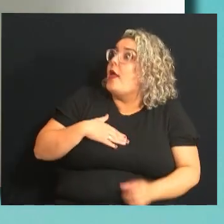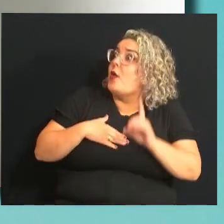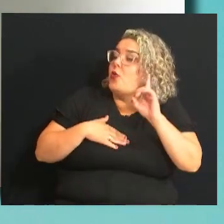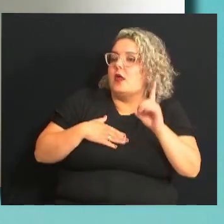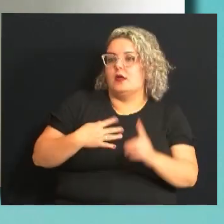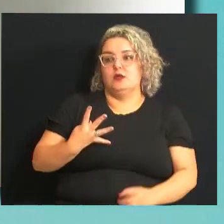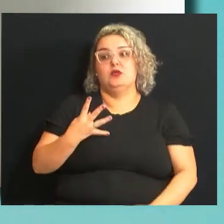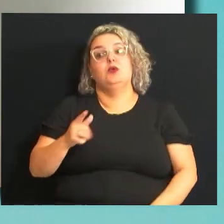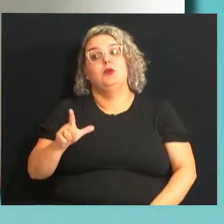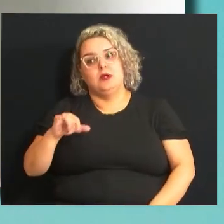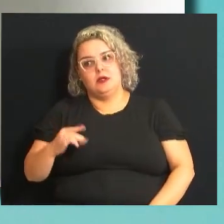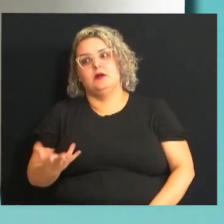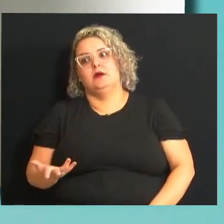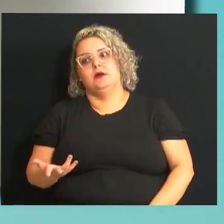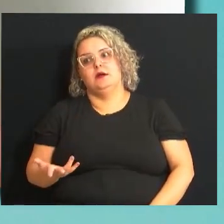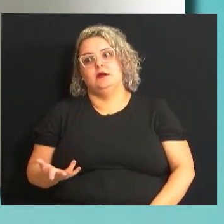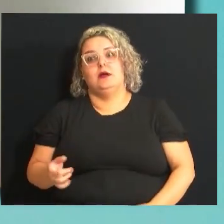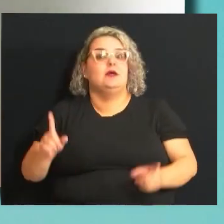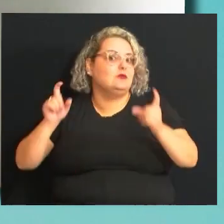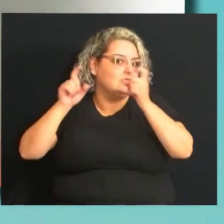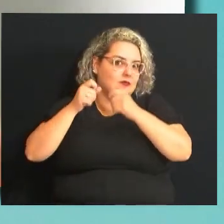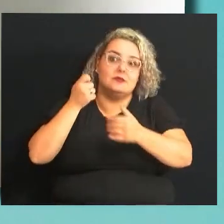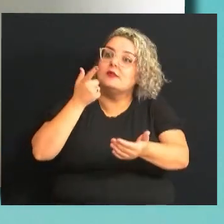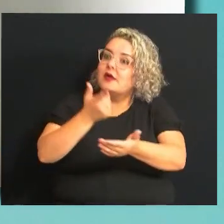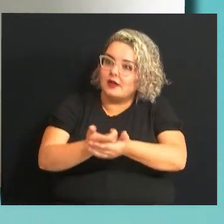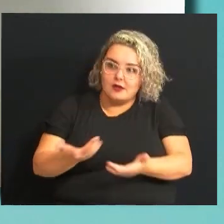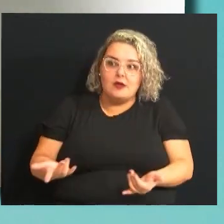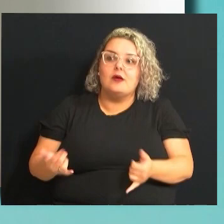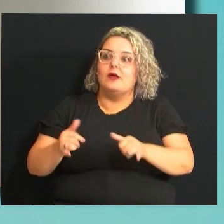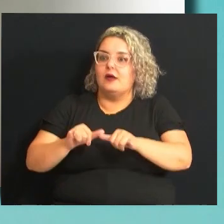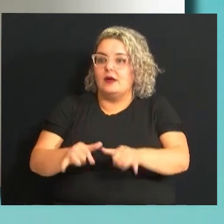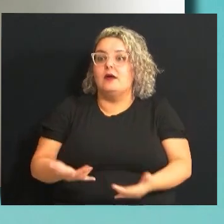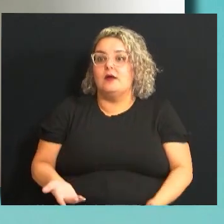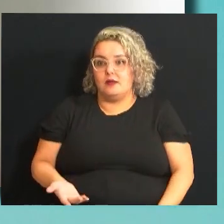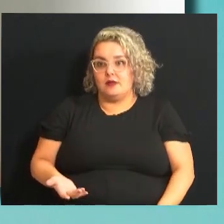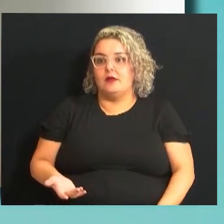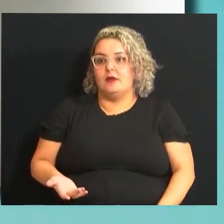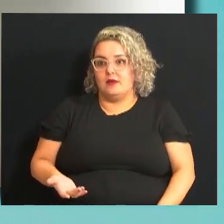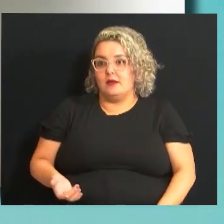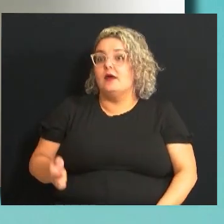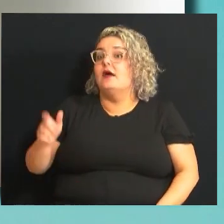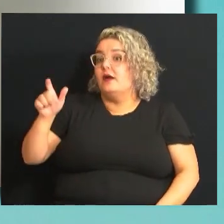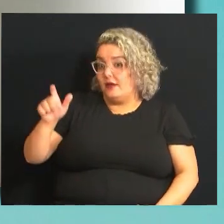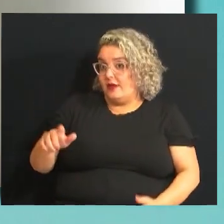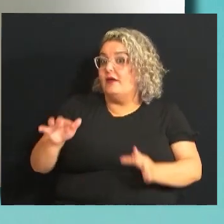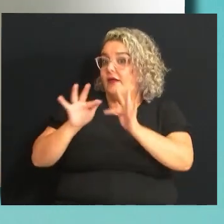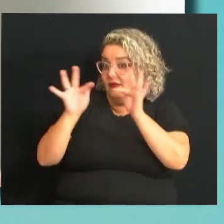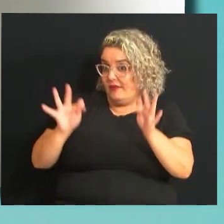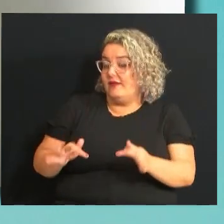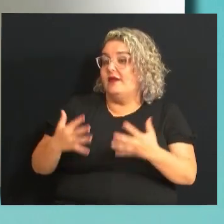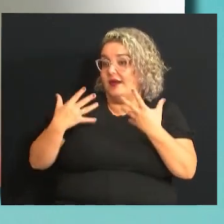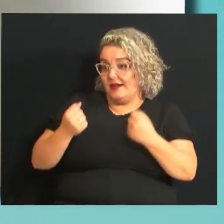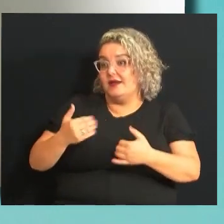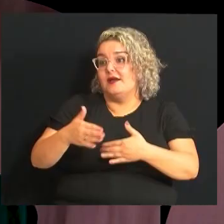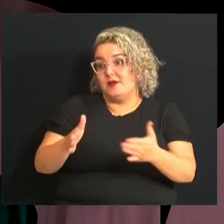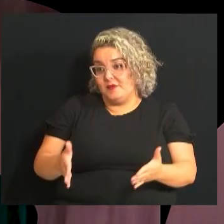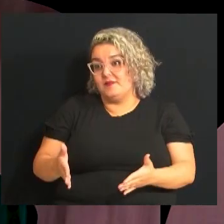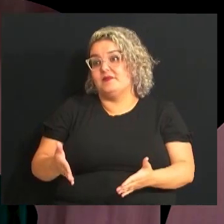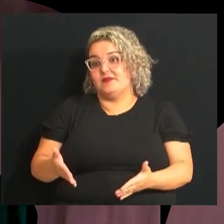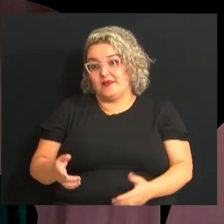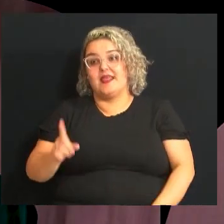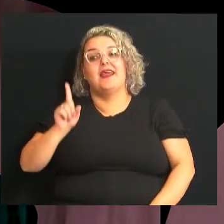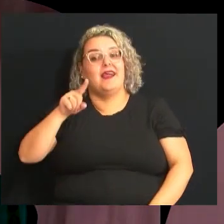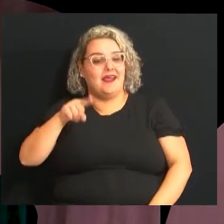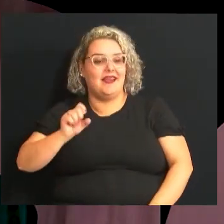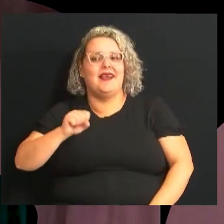batata doce. Meu Então, Deus! assim, uma batata doce de 4 quilos, dificilmente alguém vai comprar no mercado, né, acho que é muita batata doce.